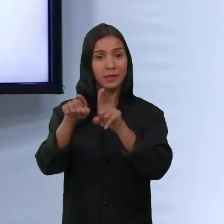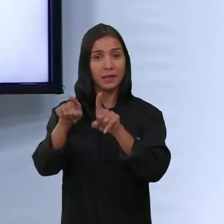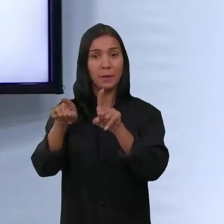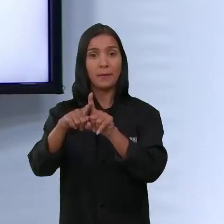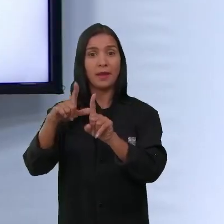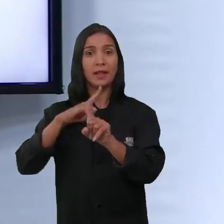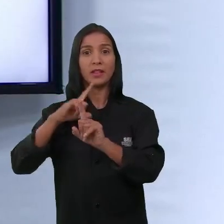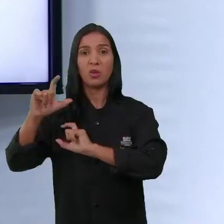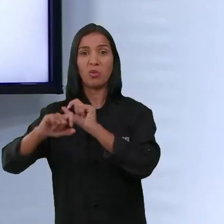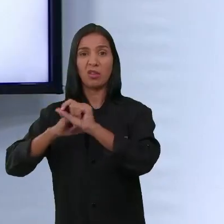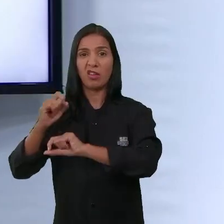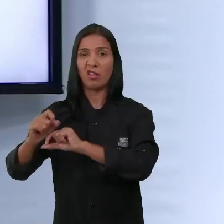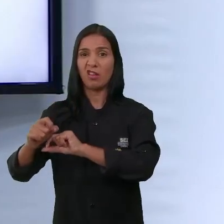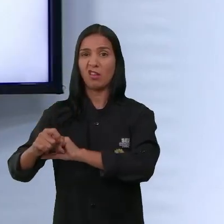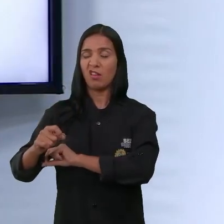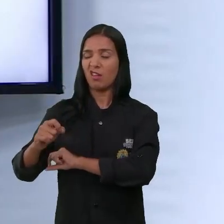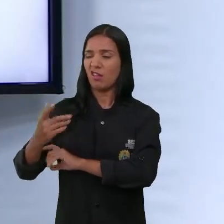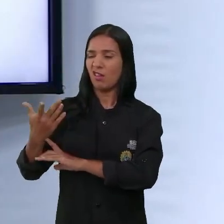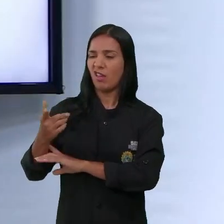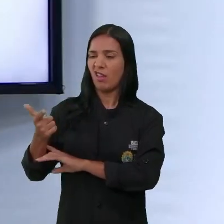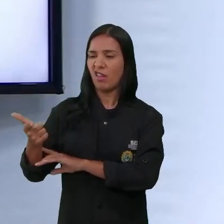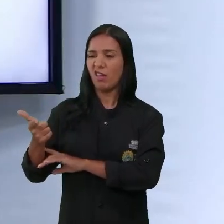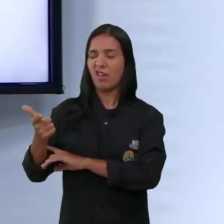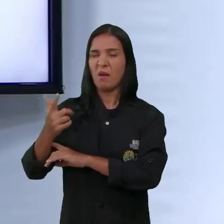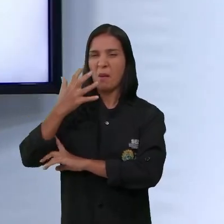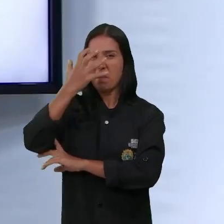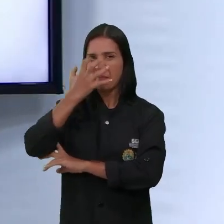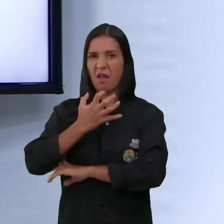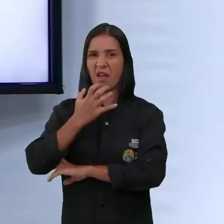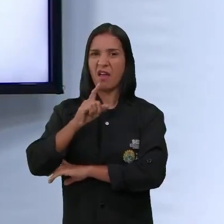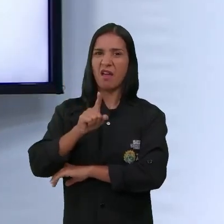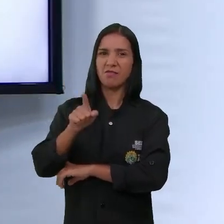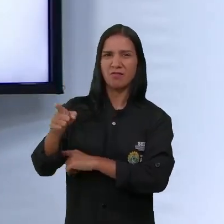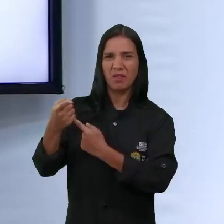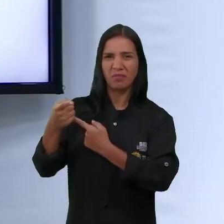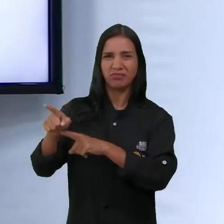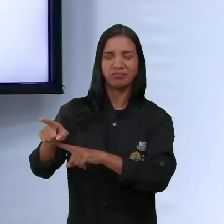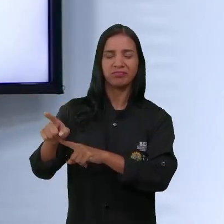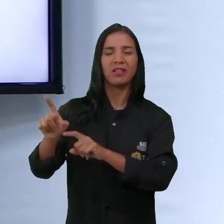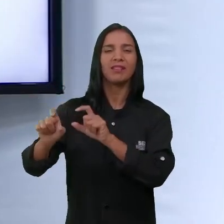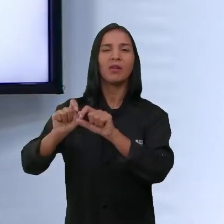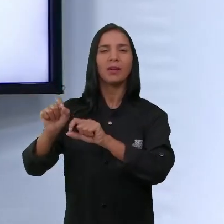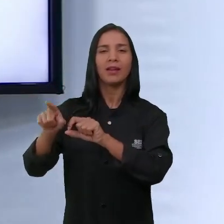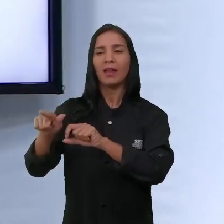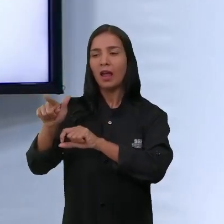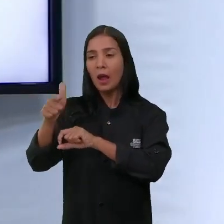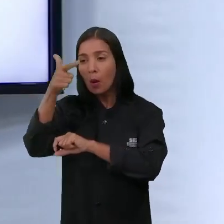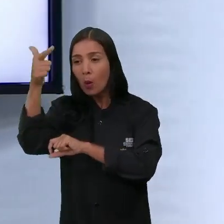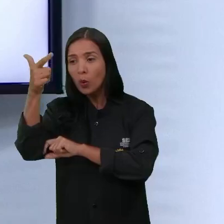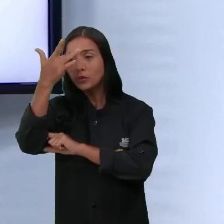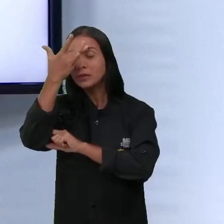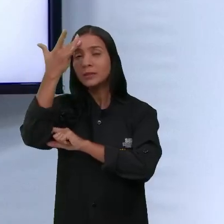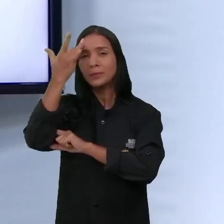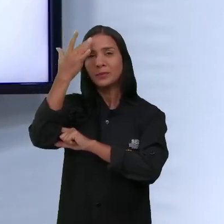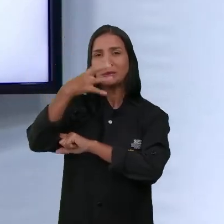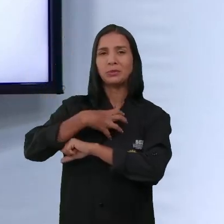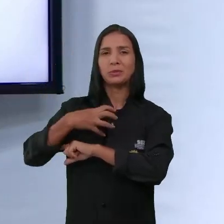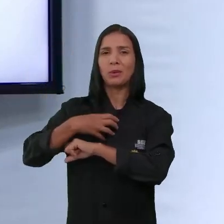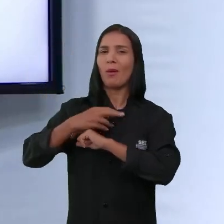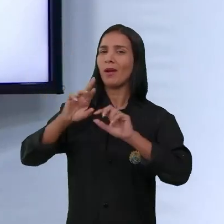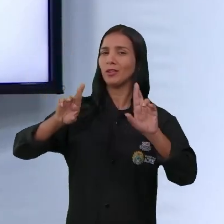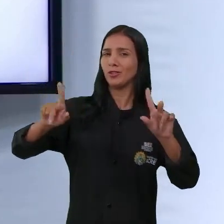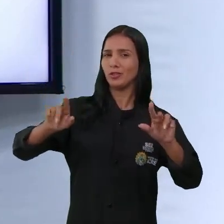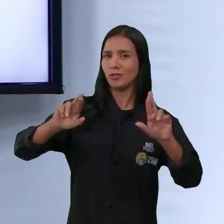considerar como mal educado, uma pessoa grosseira, justamente aquelas pessoas que acabam não